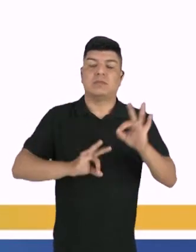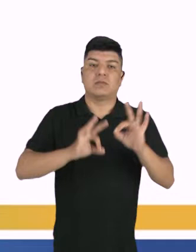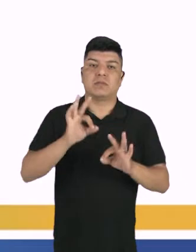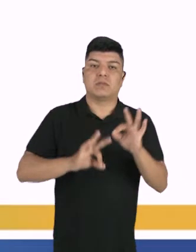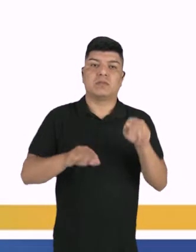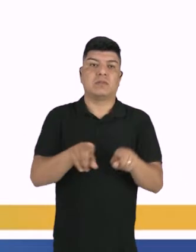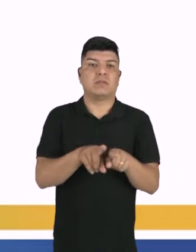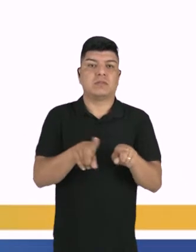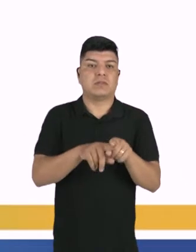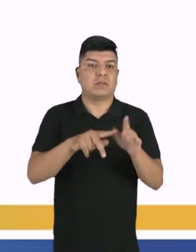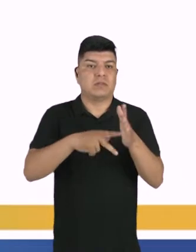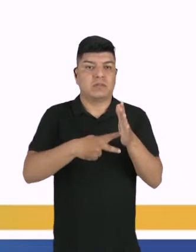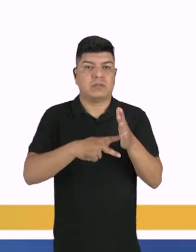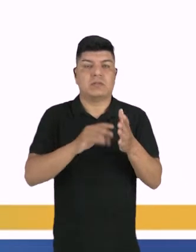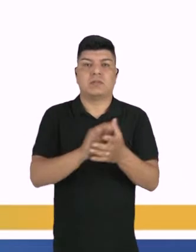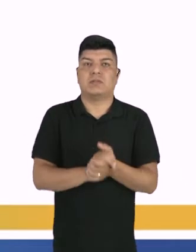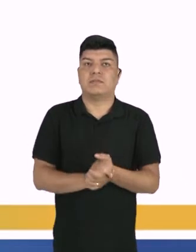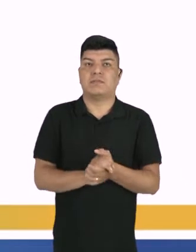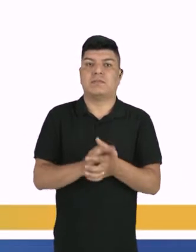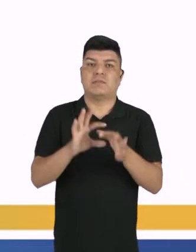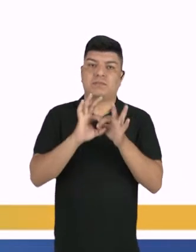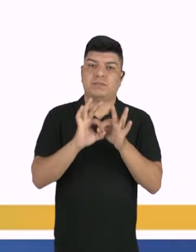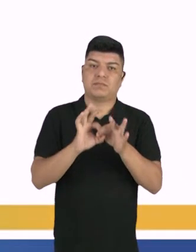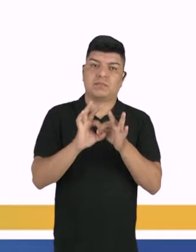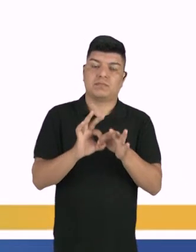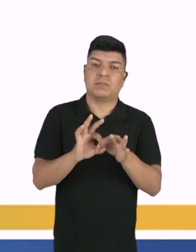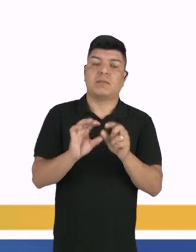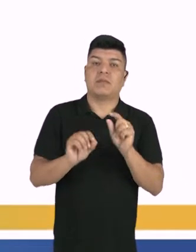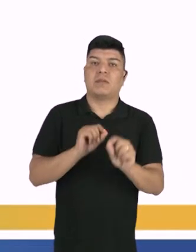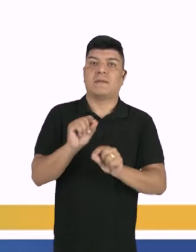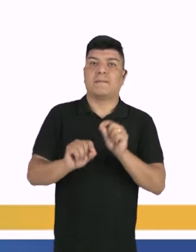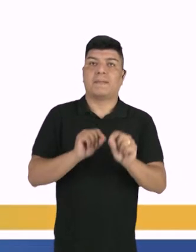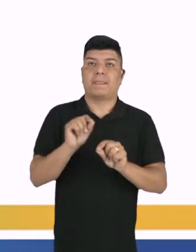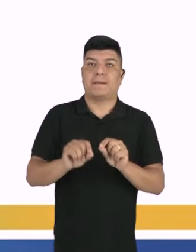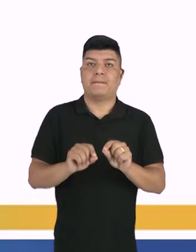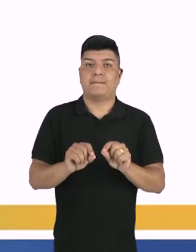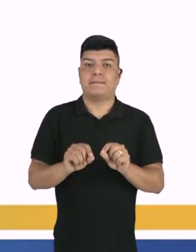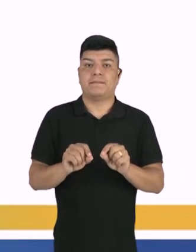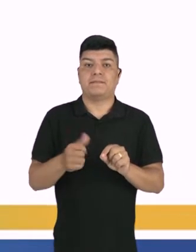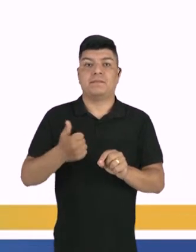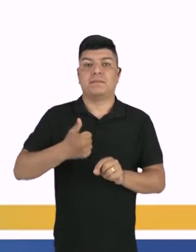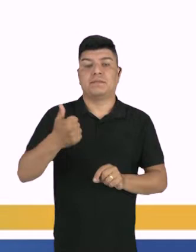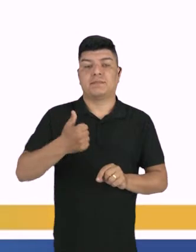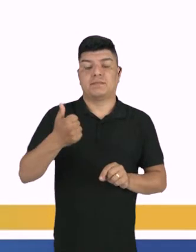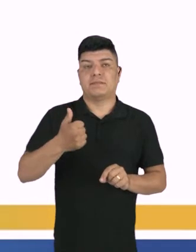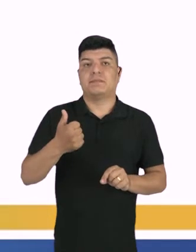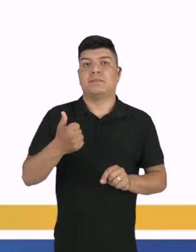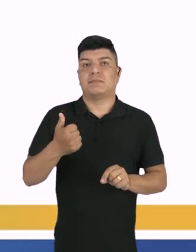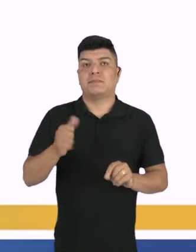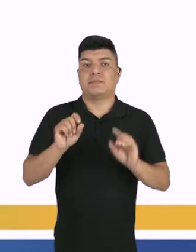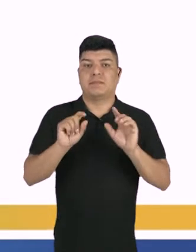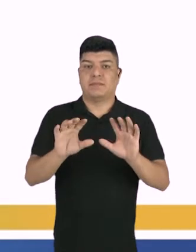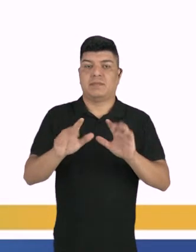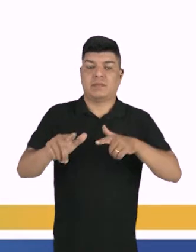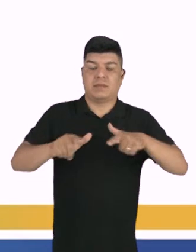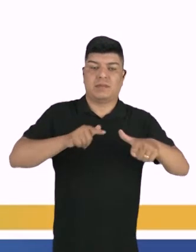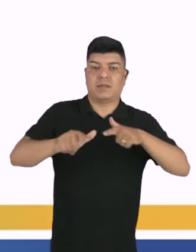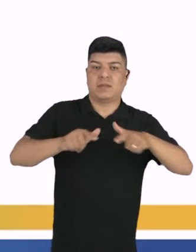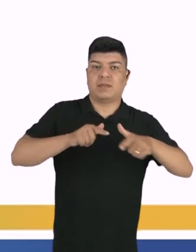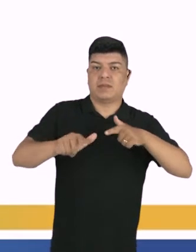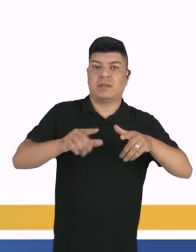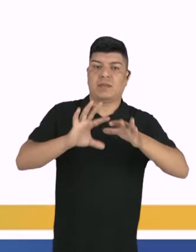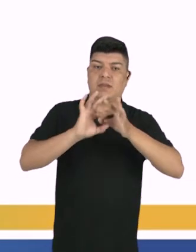organizações sindicais, associadas justamente, em um primeiro momento, a esses